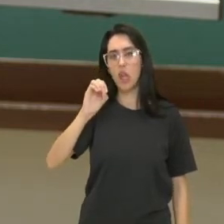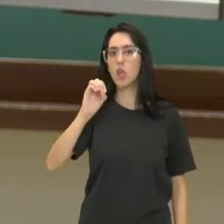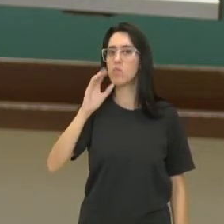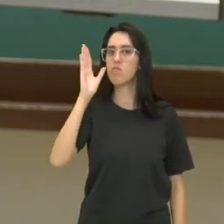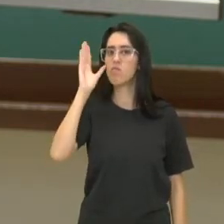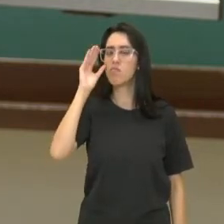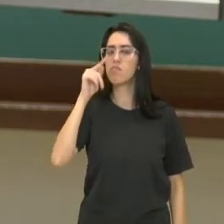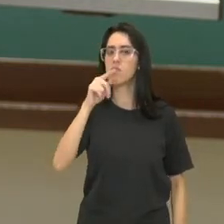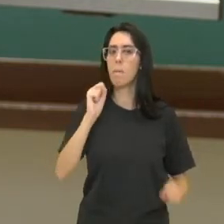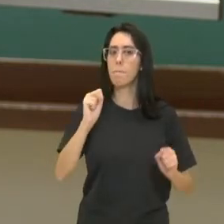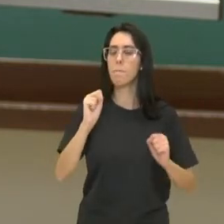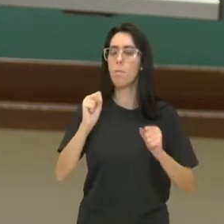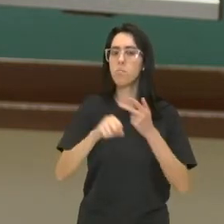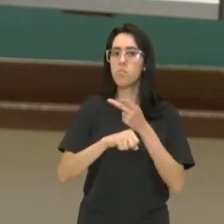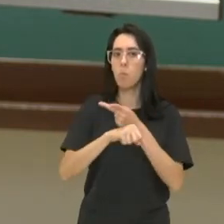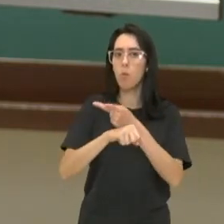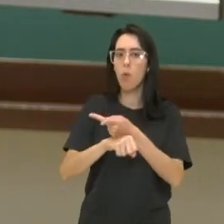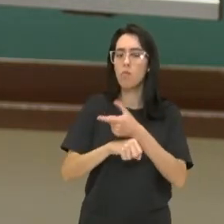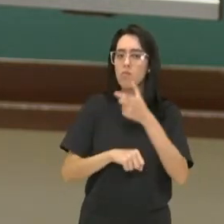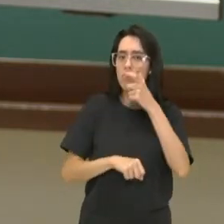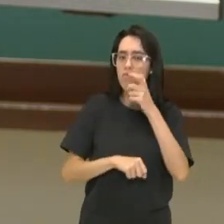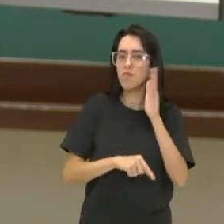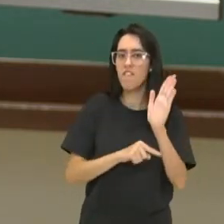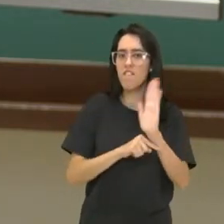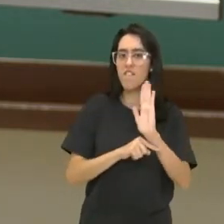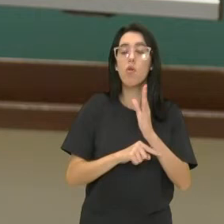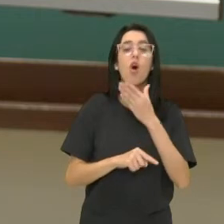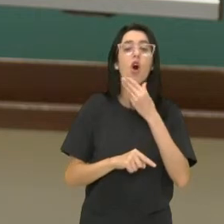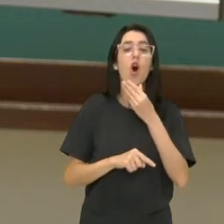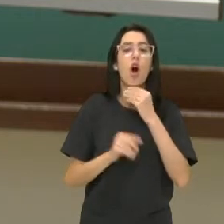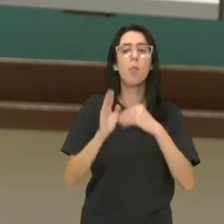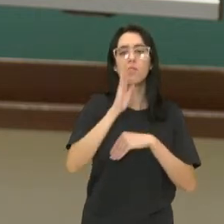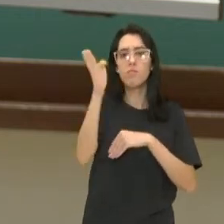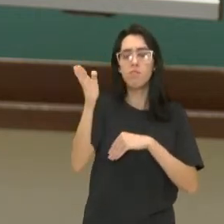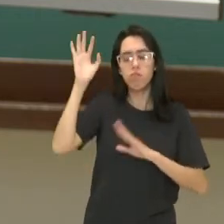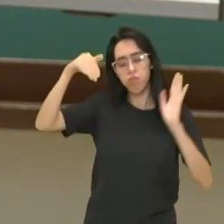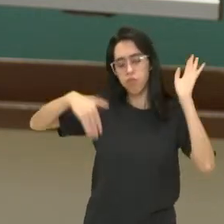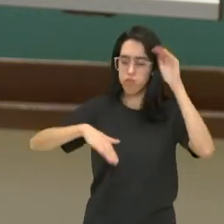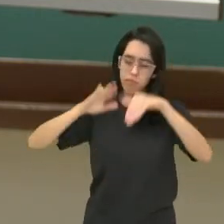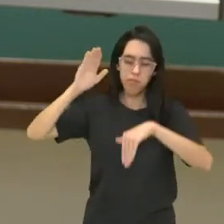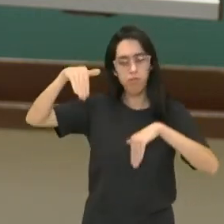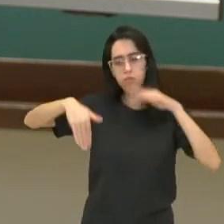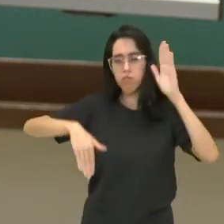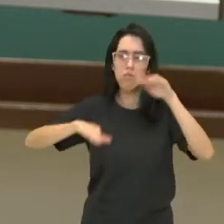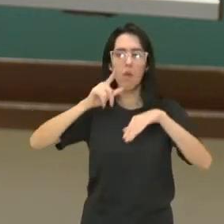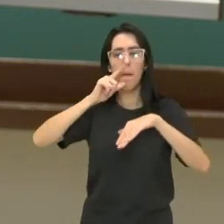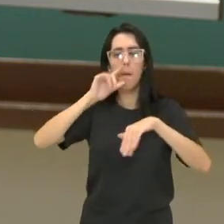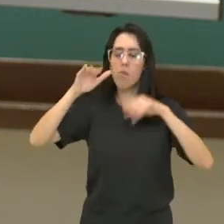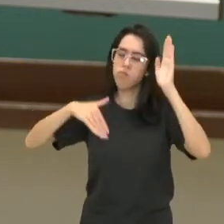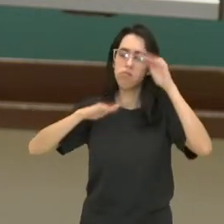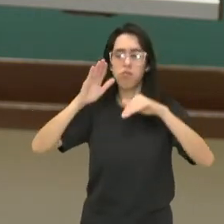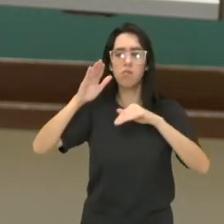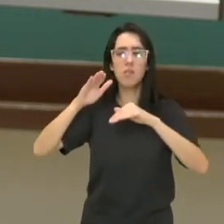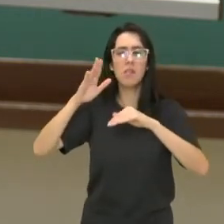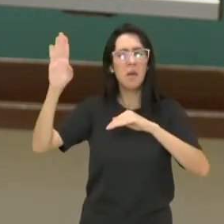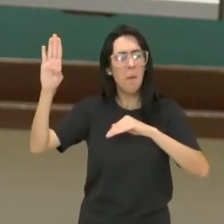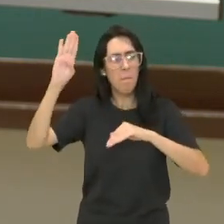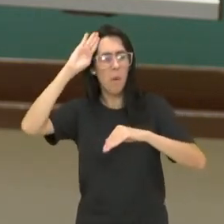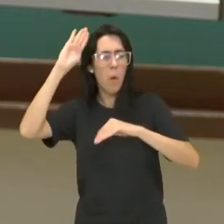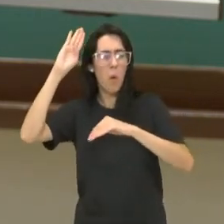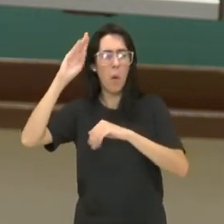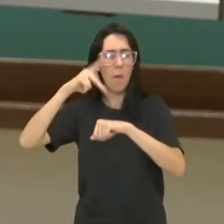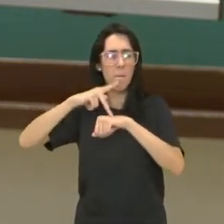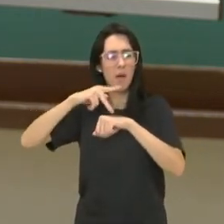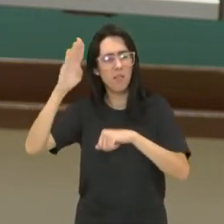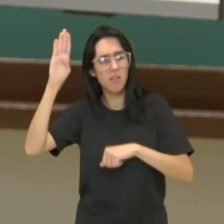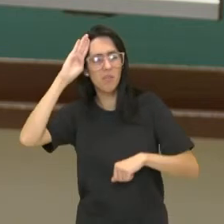um homem que, né, ele dá um mergulho, bate a cabeça, fica tetraplégico. E ele fica ali naquela questão de,